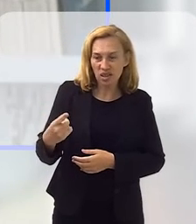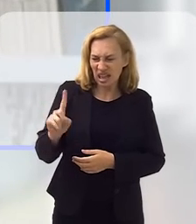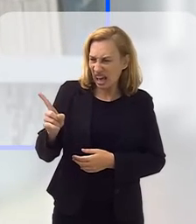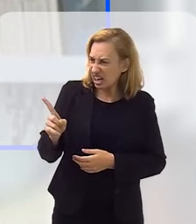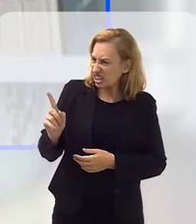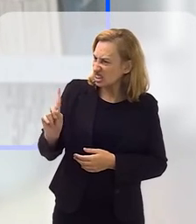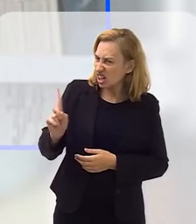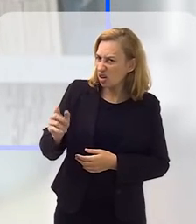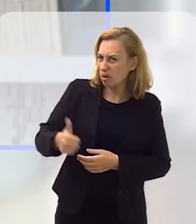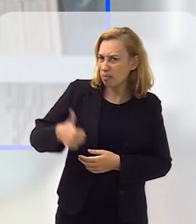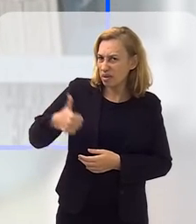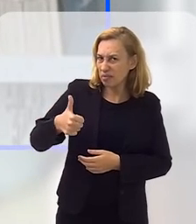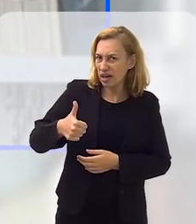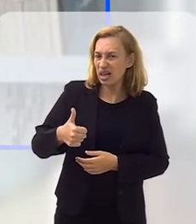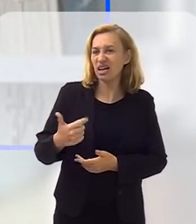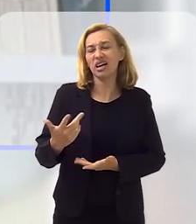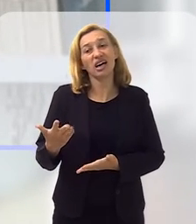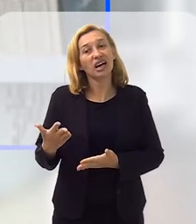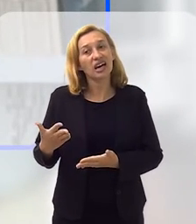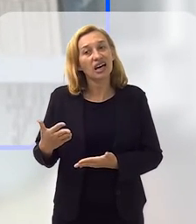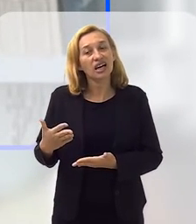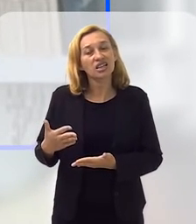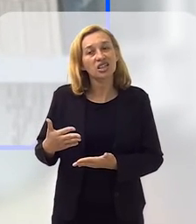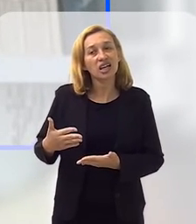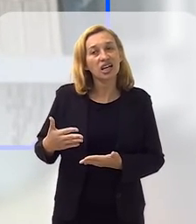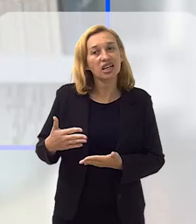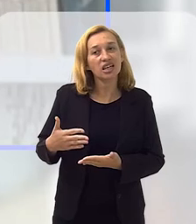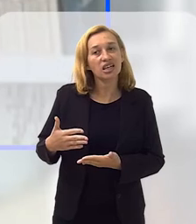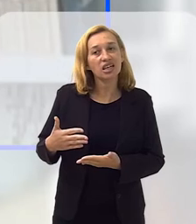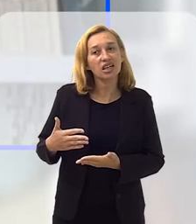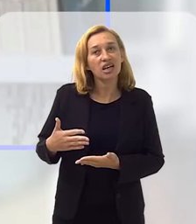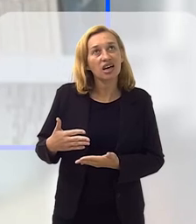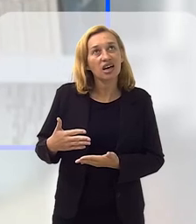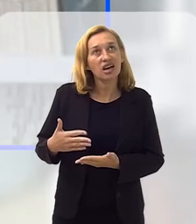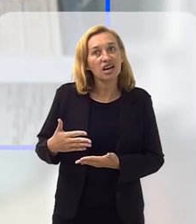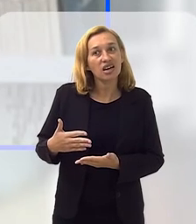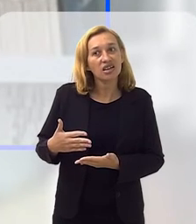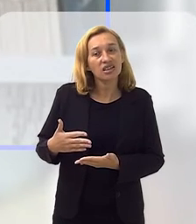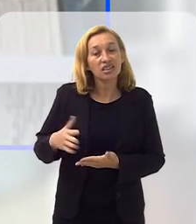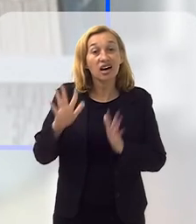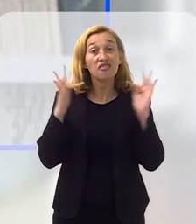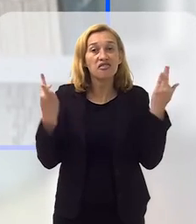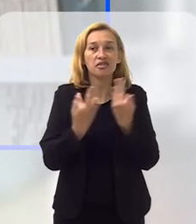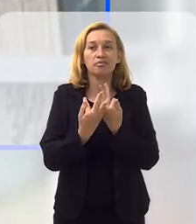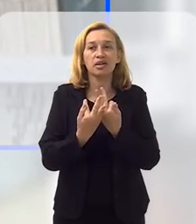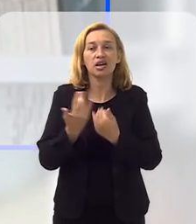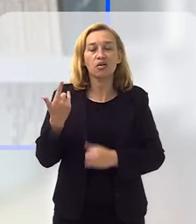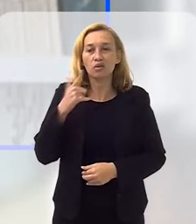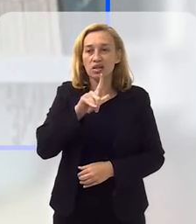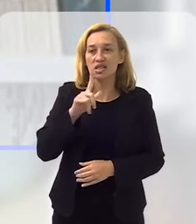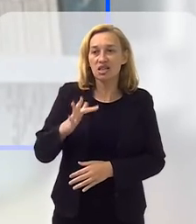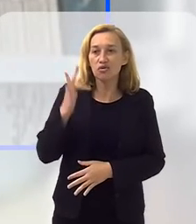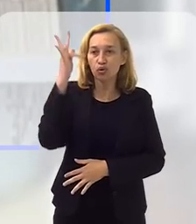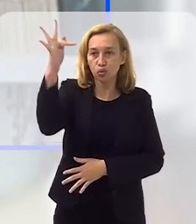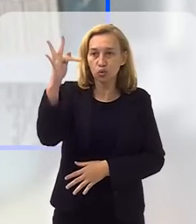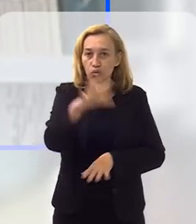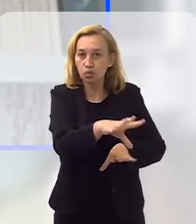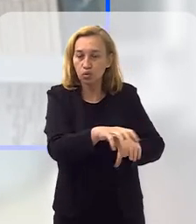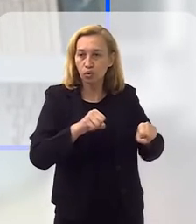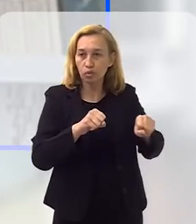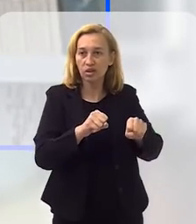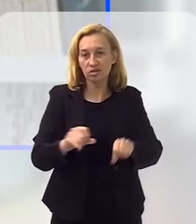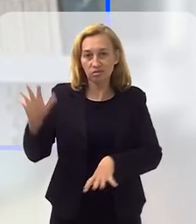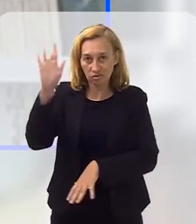se ela não foi a primeira, ela se tornaria uma das primeiras, se não foi a primeira, da família a conseguir